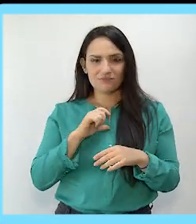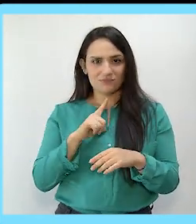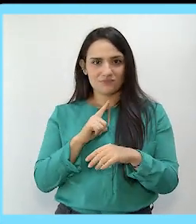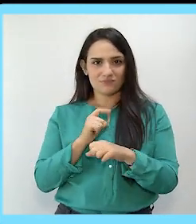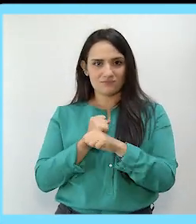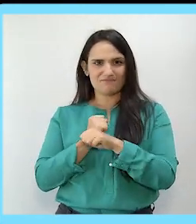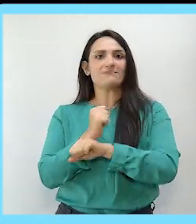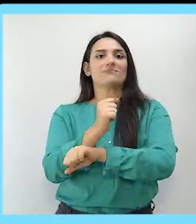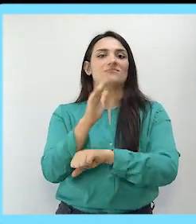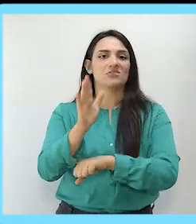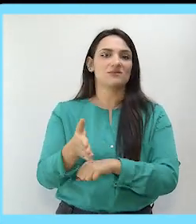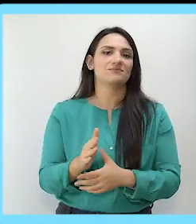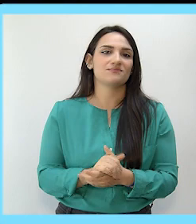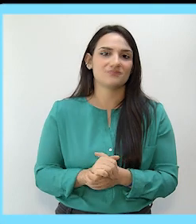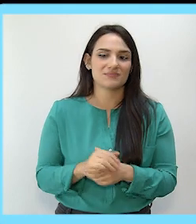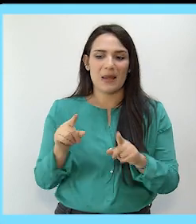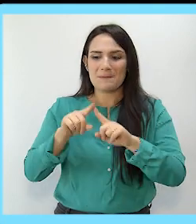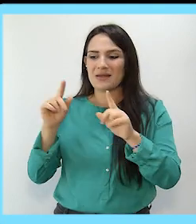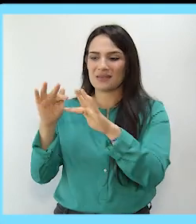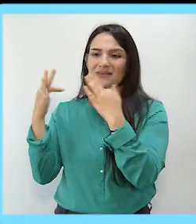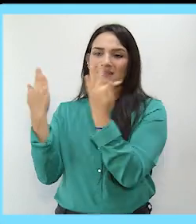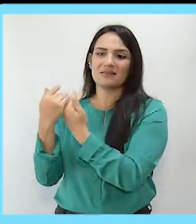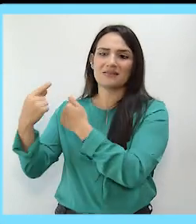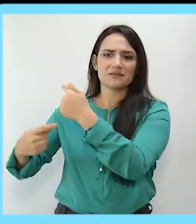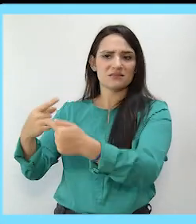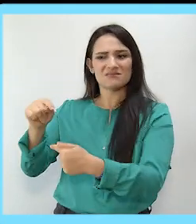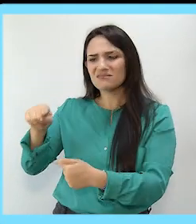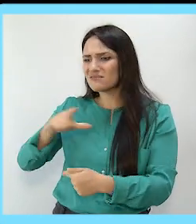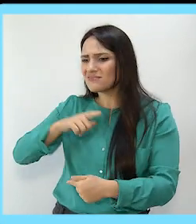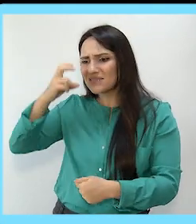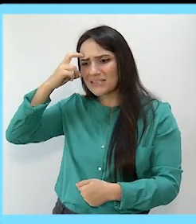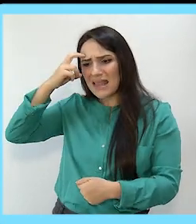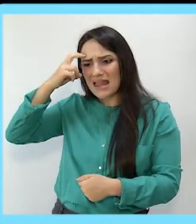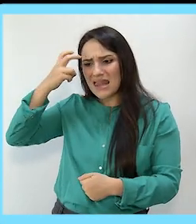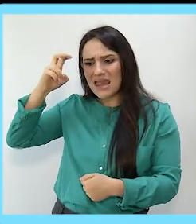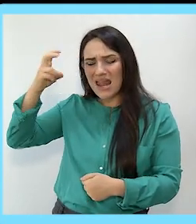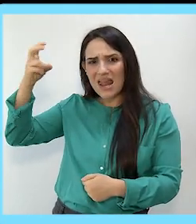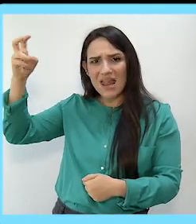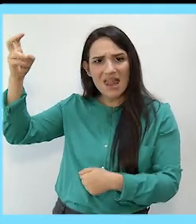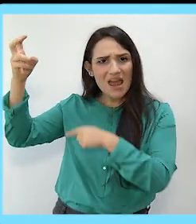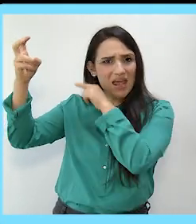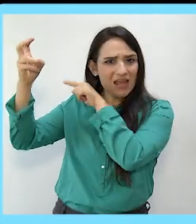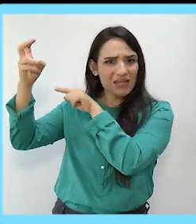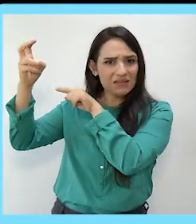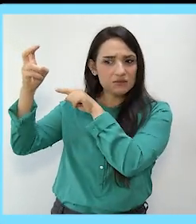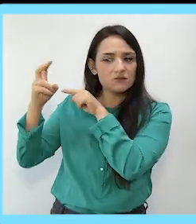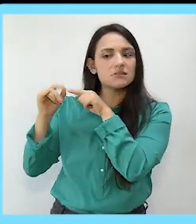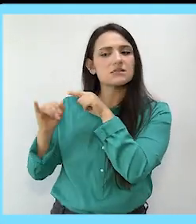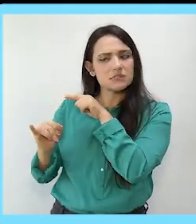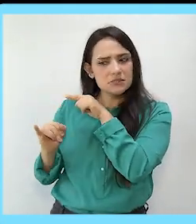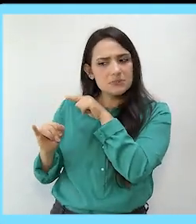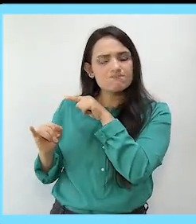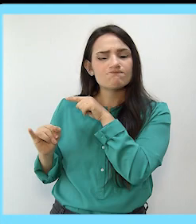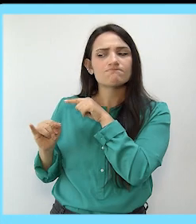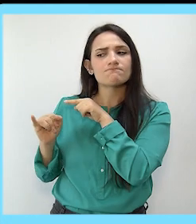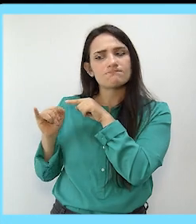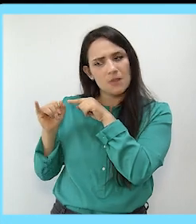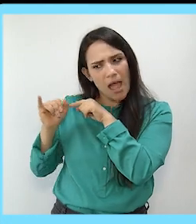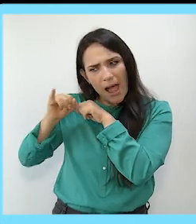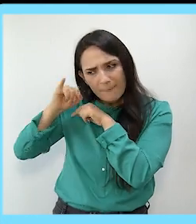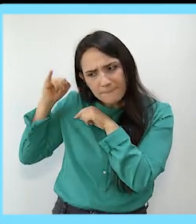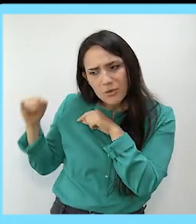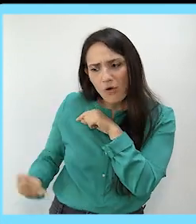assim, aguerridos. E eu vejo que essa geração, ela é extremamente inteligente, e que se a gente unir com